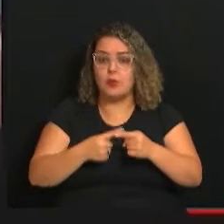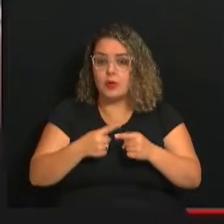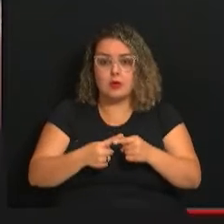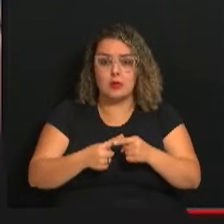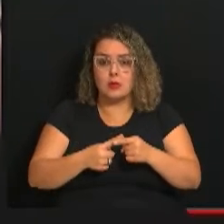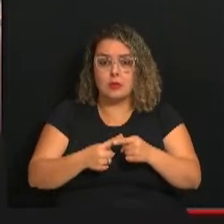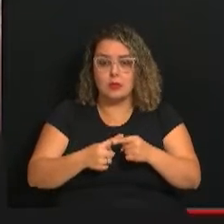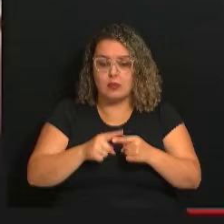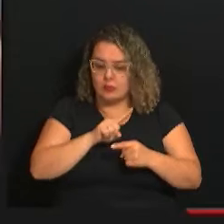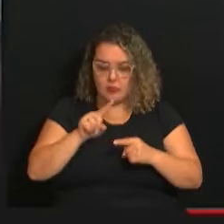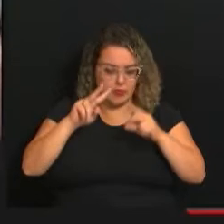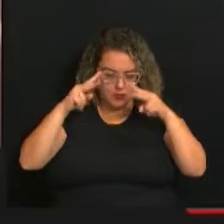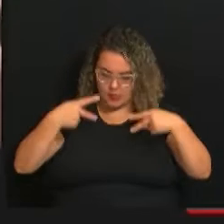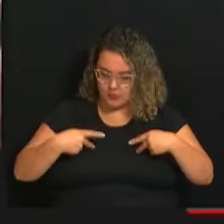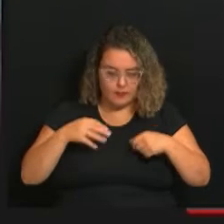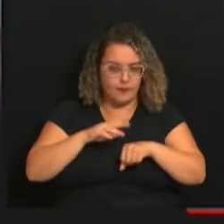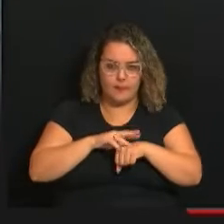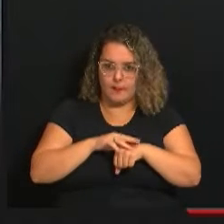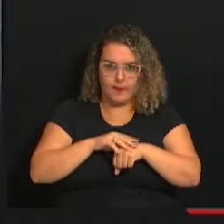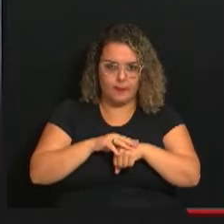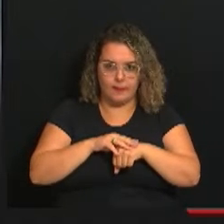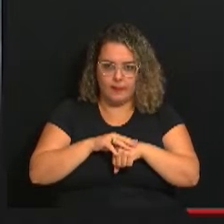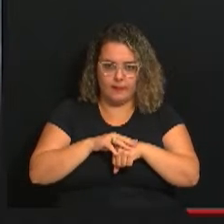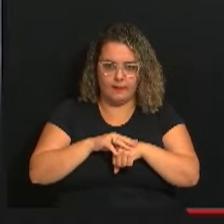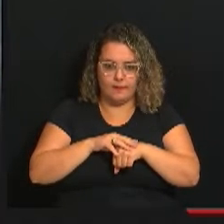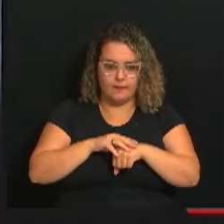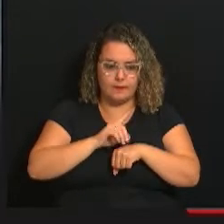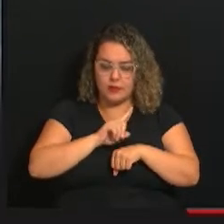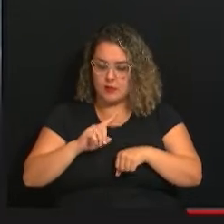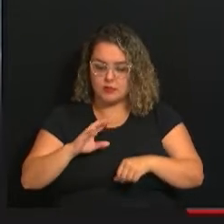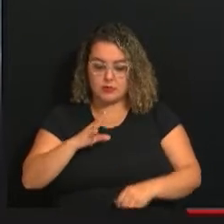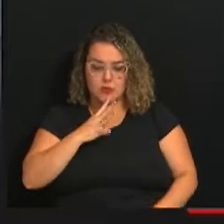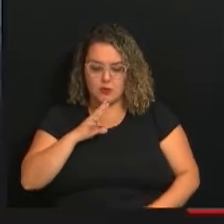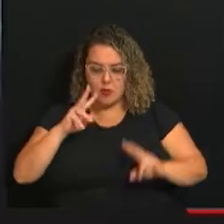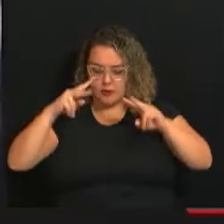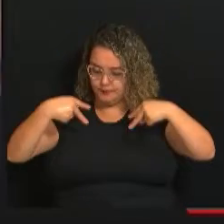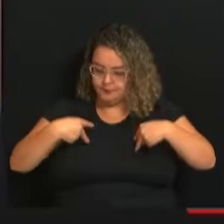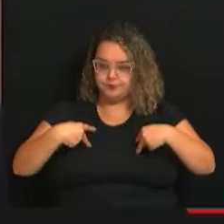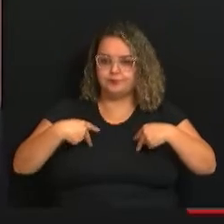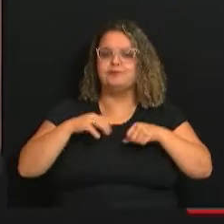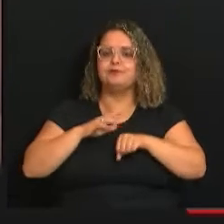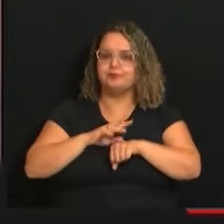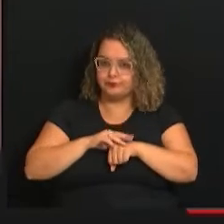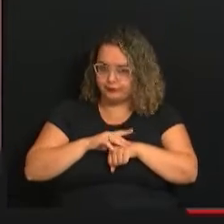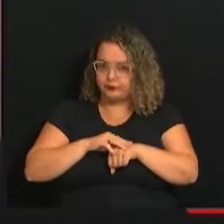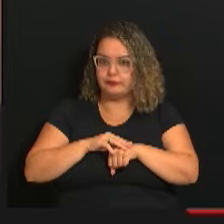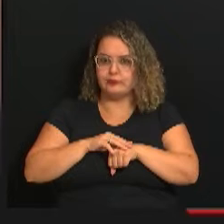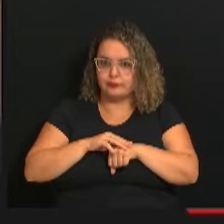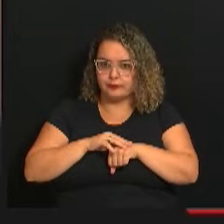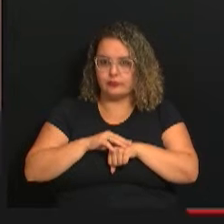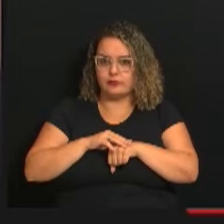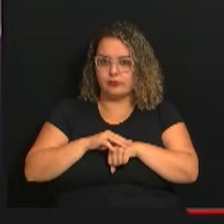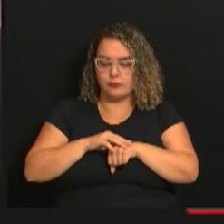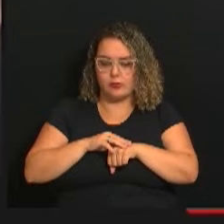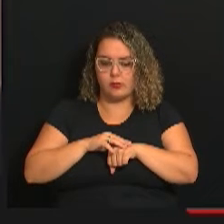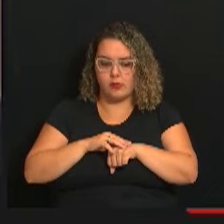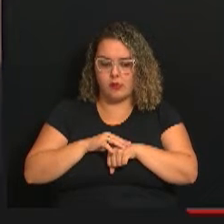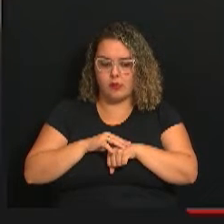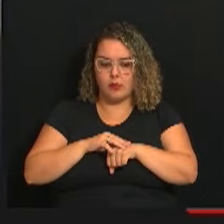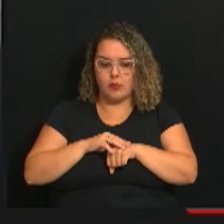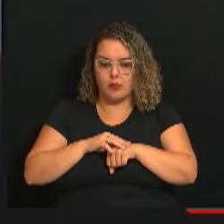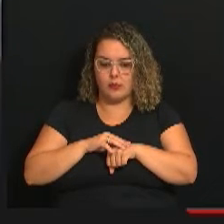como a ansiedade, crise de pânico, a depressão, a euforia, o próprio transtorno bipolar, para que